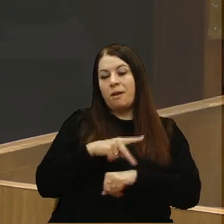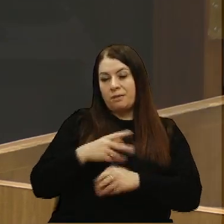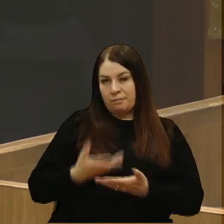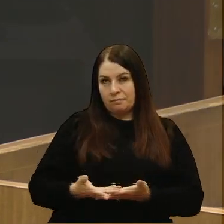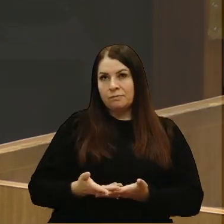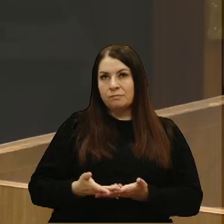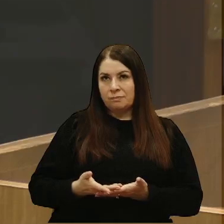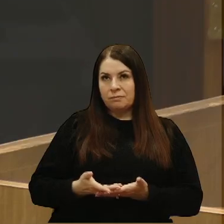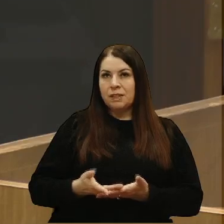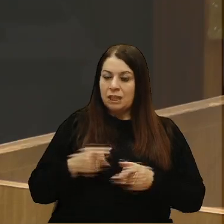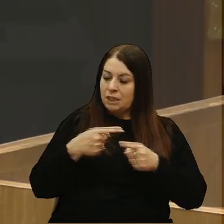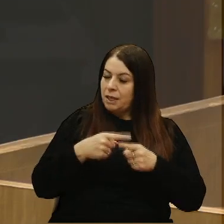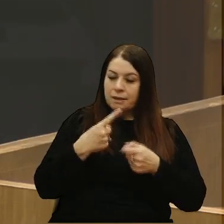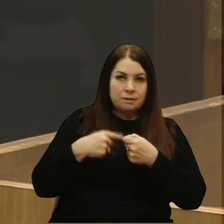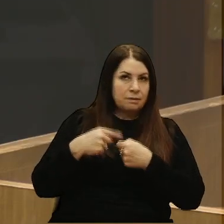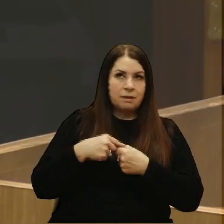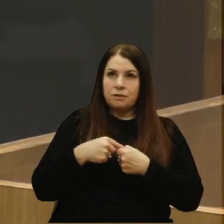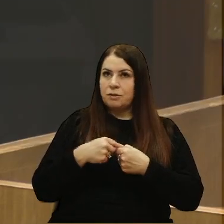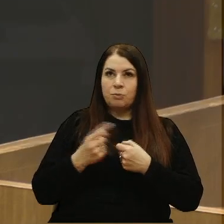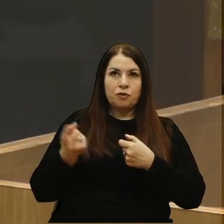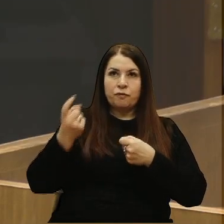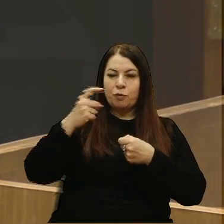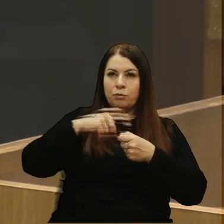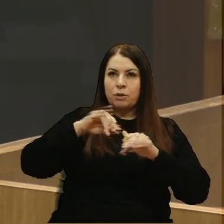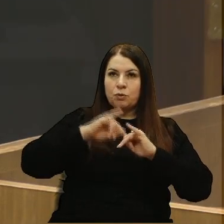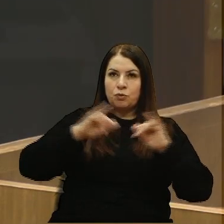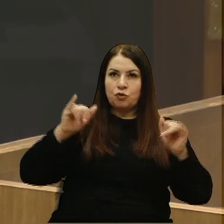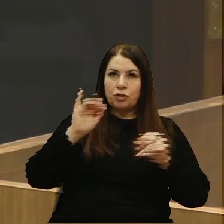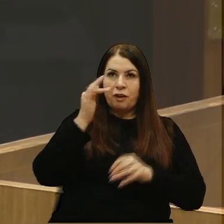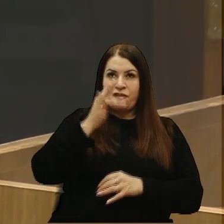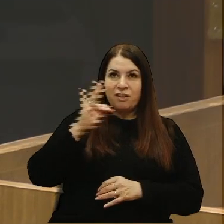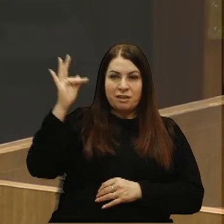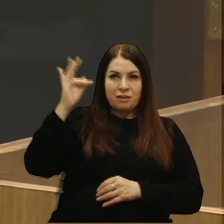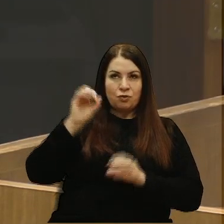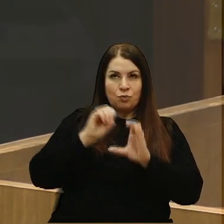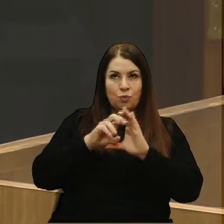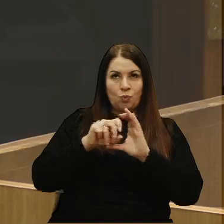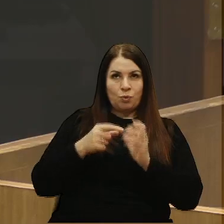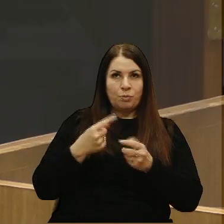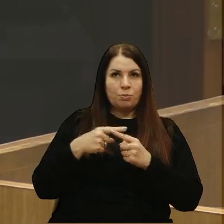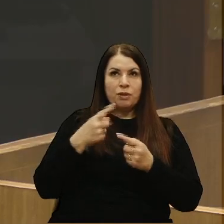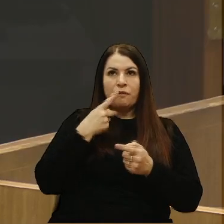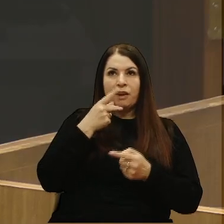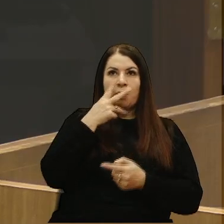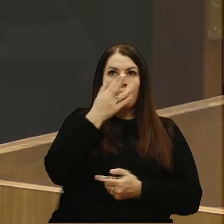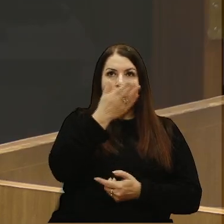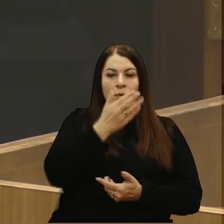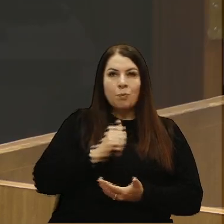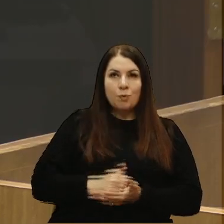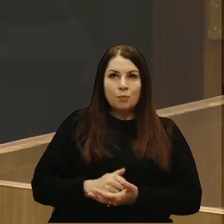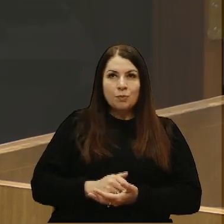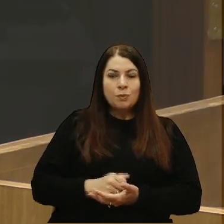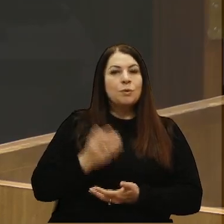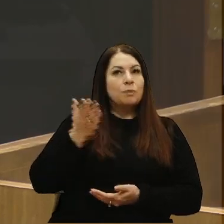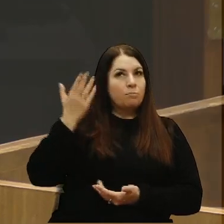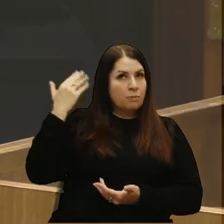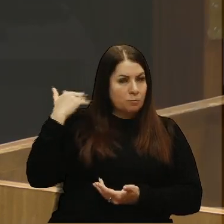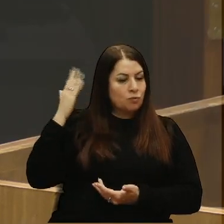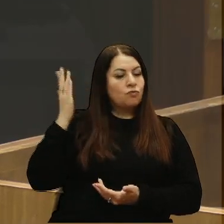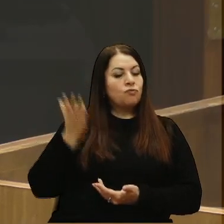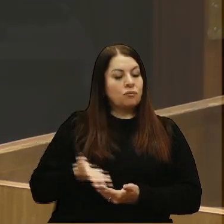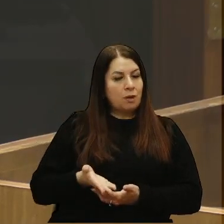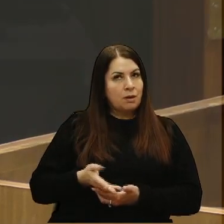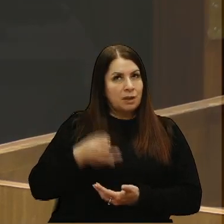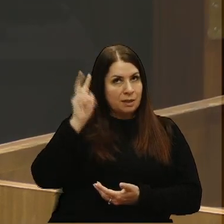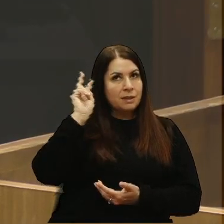E a nossa cidade não pode voltar a ser notícia no Fantástico por fala como essa, que no passado nós já fomos.